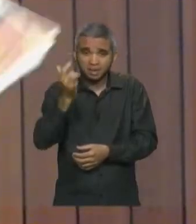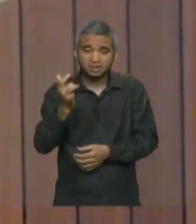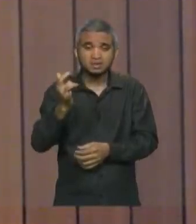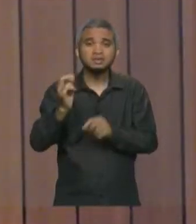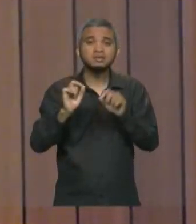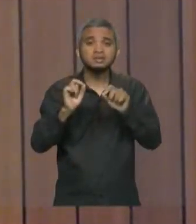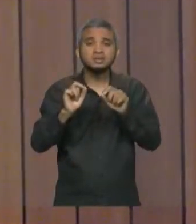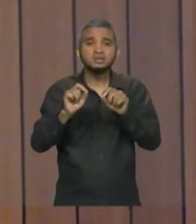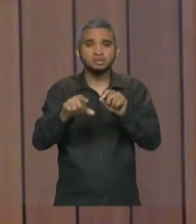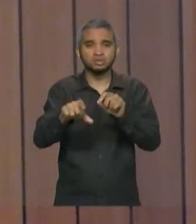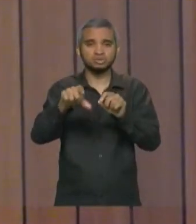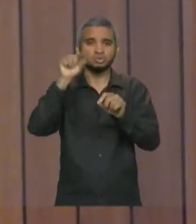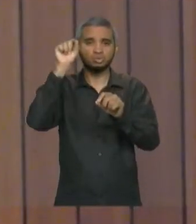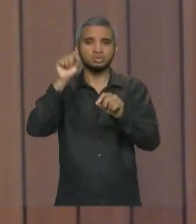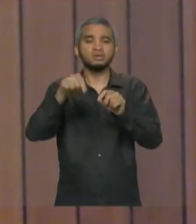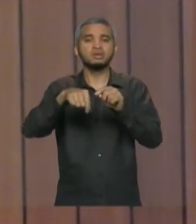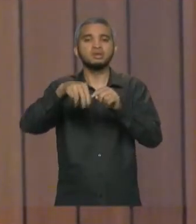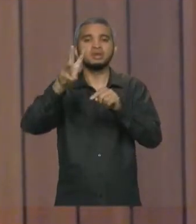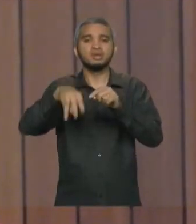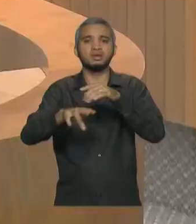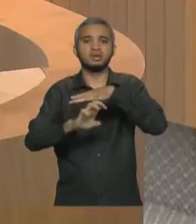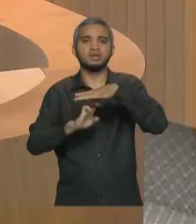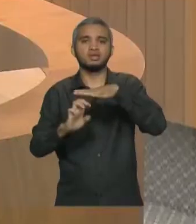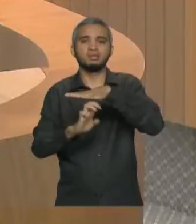vai colocar.